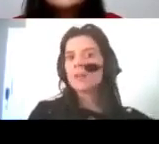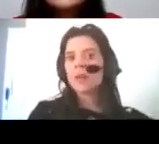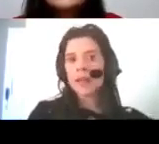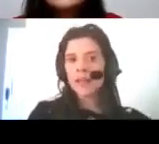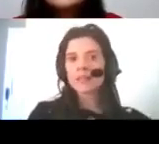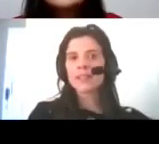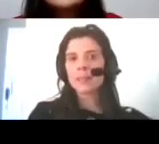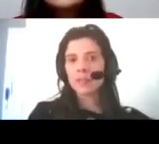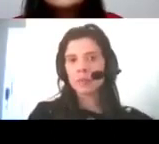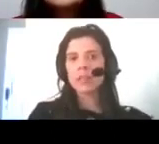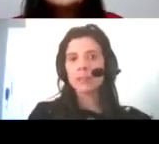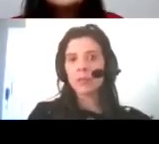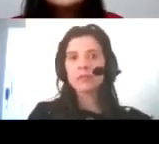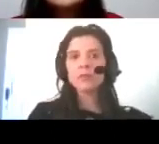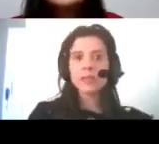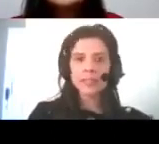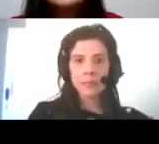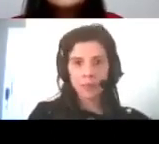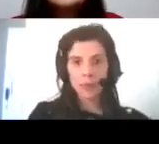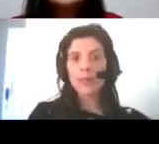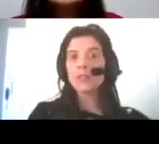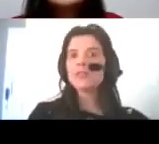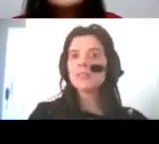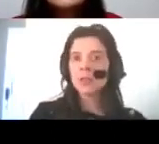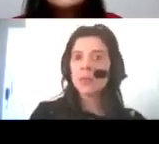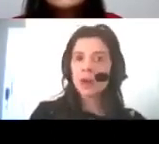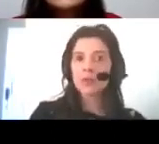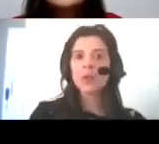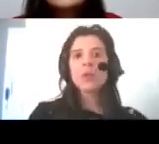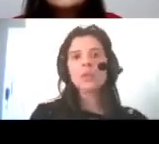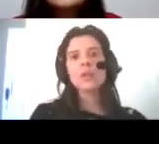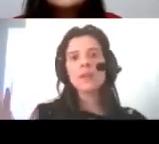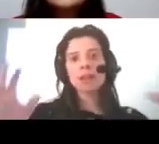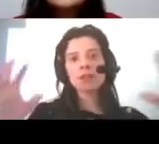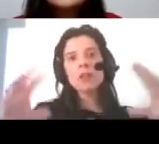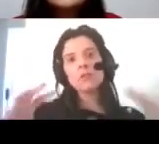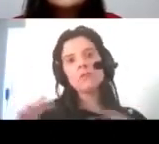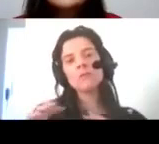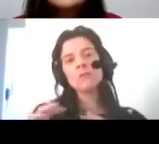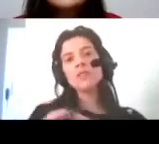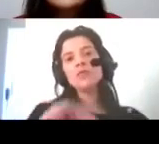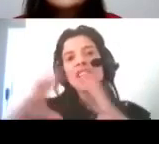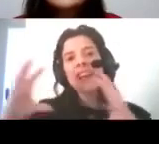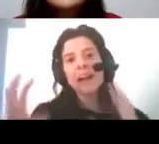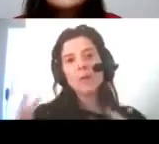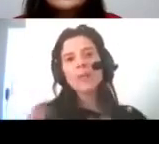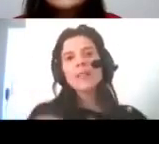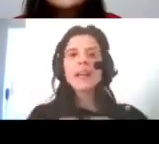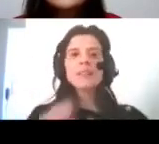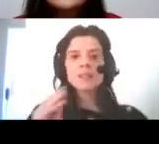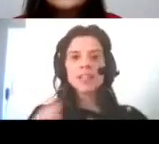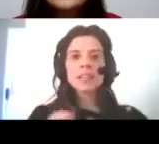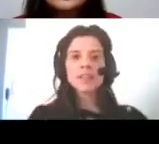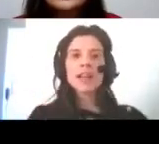fizeram hora extra na prefeitura de Bauru no mês Y? Isso sim eu posso, porque eu faço um pedido geral,